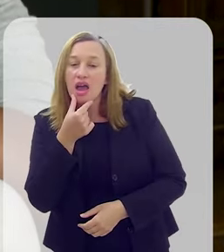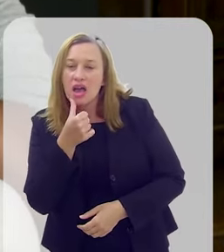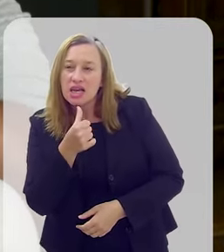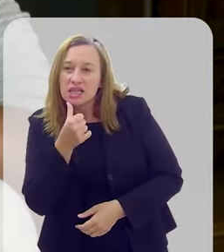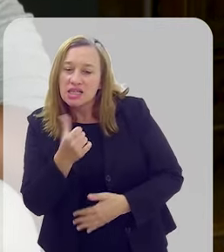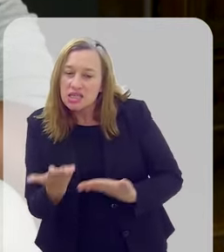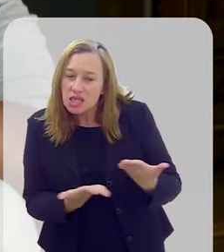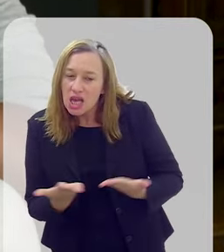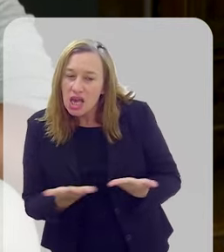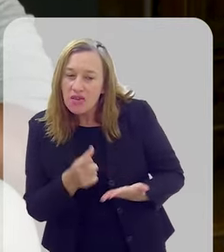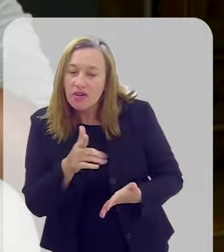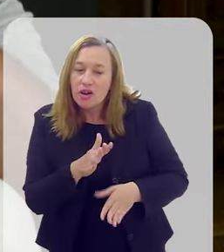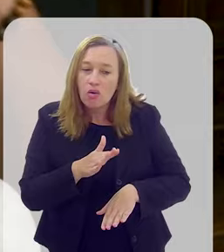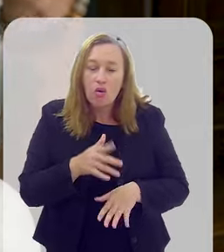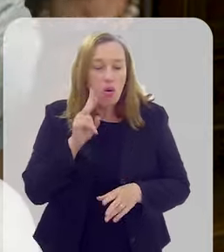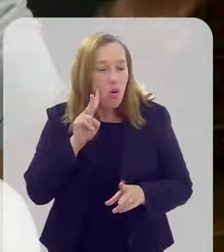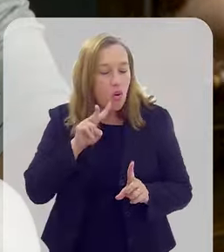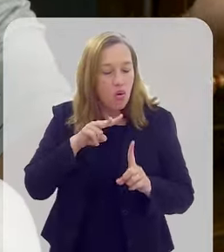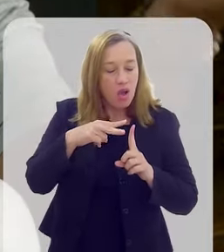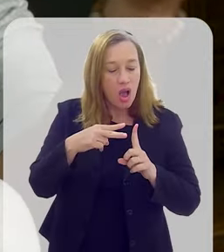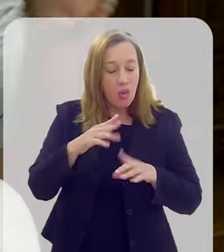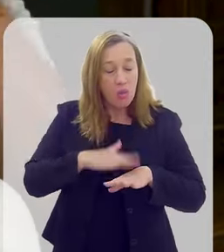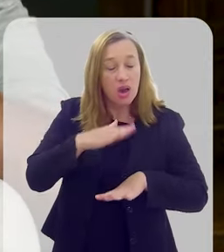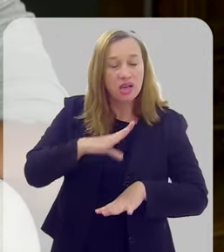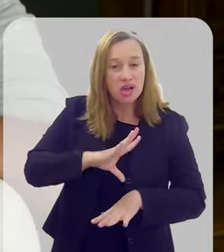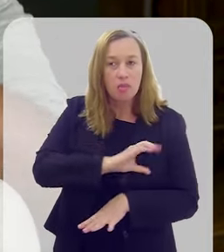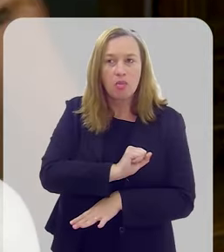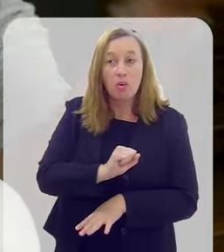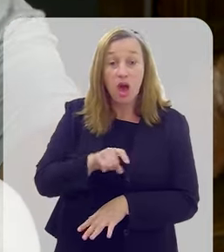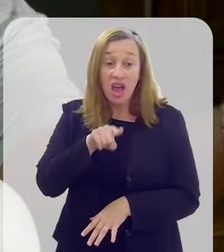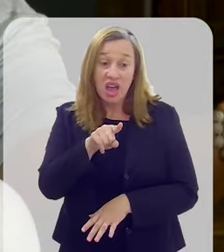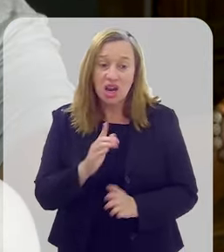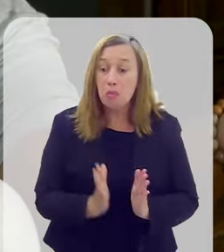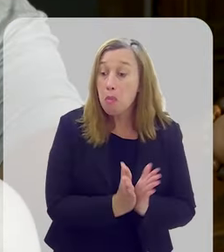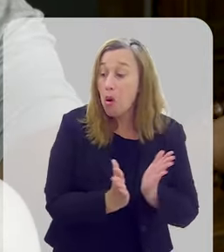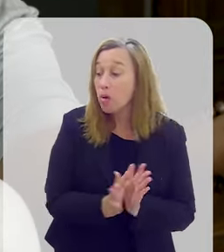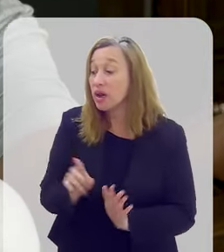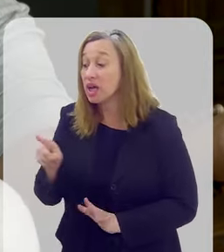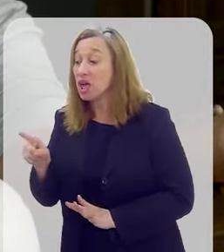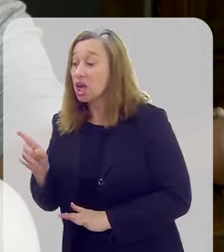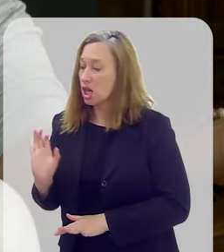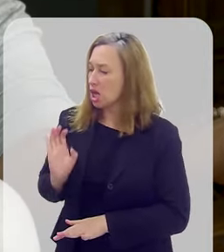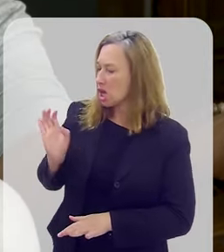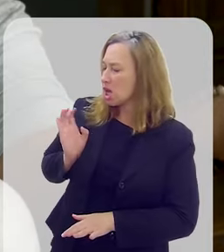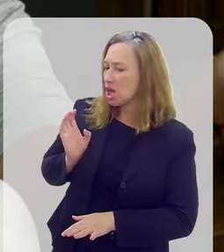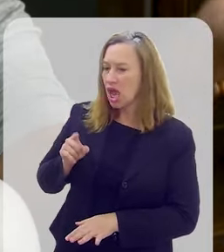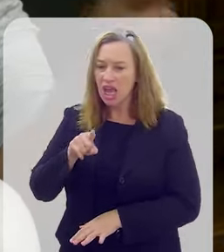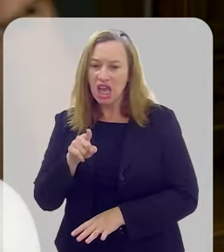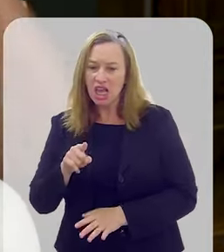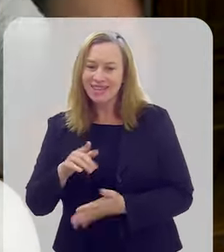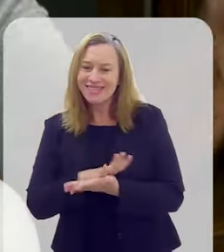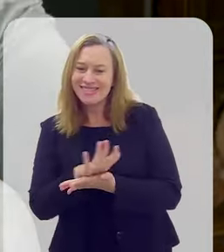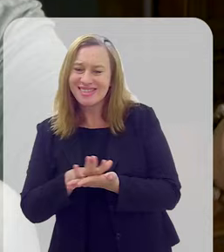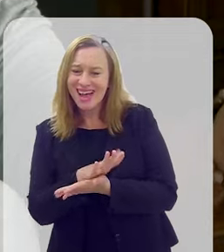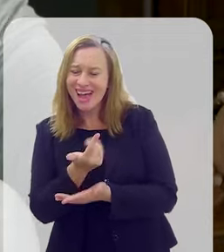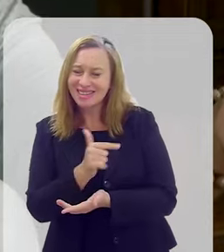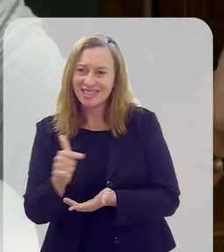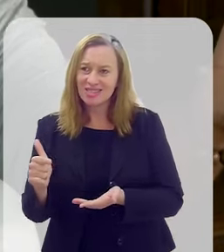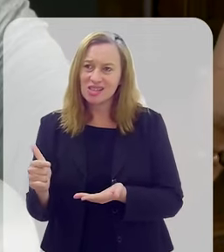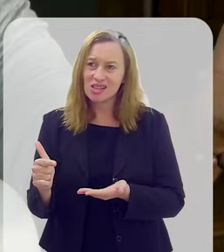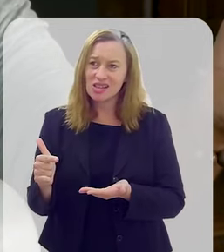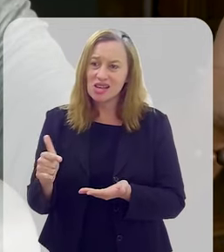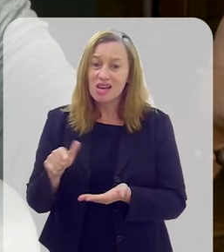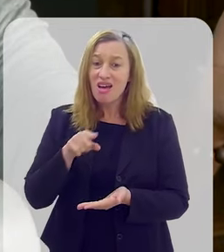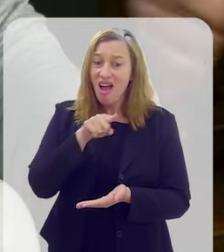olhar para aquela irmãzinha né vamos olhar com mais amor para todo mundo aquele que tem aquele que não tem aquele que nada